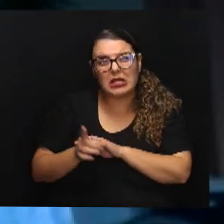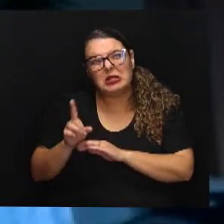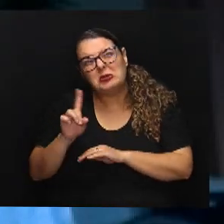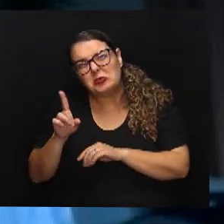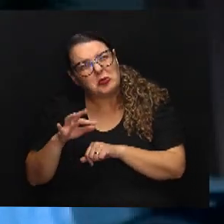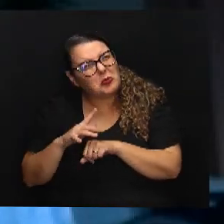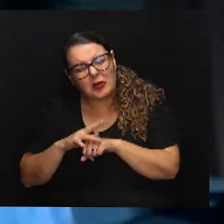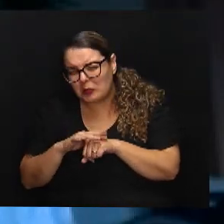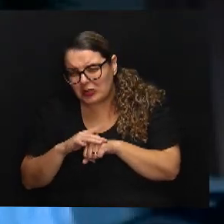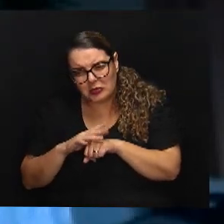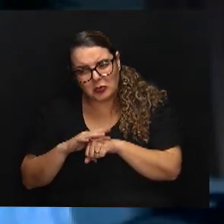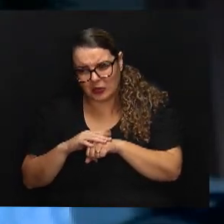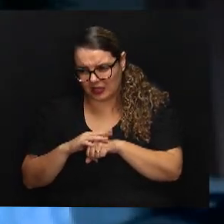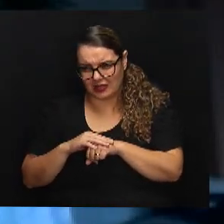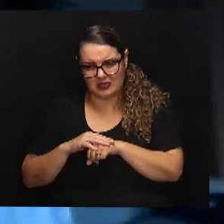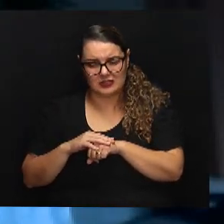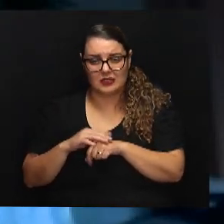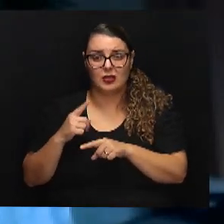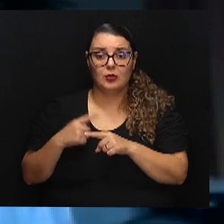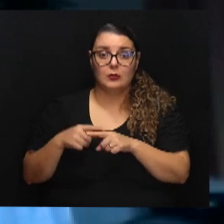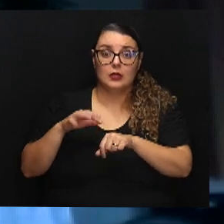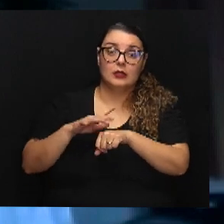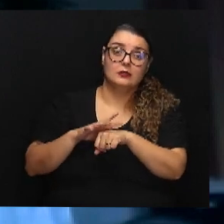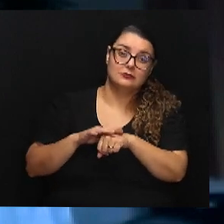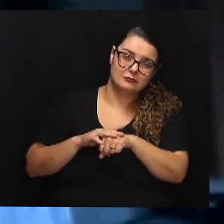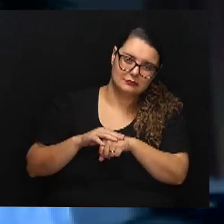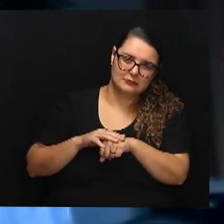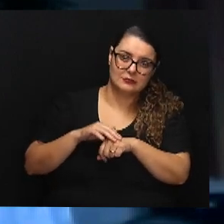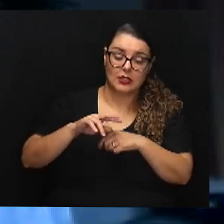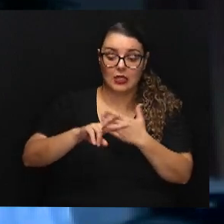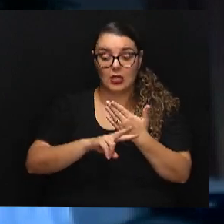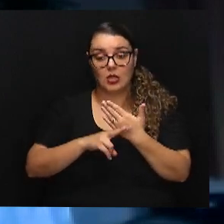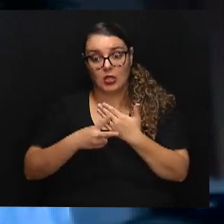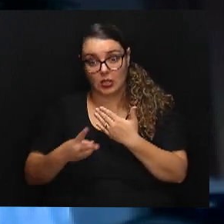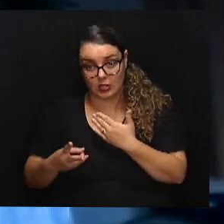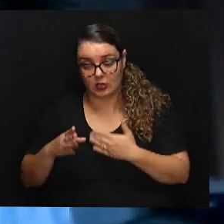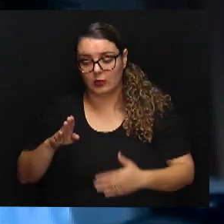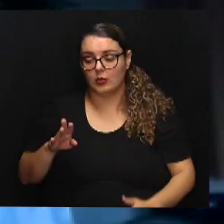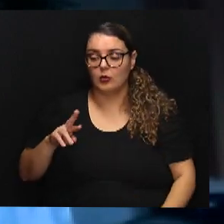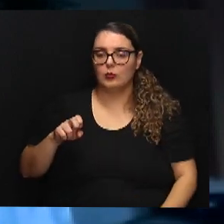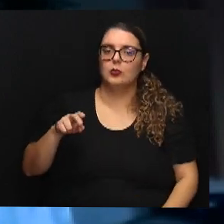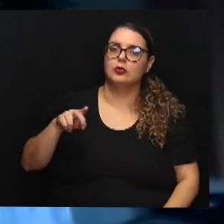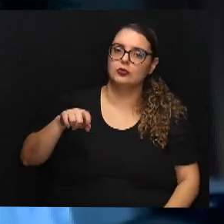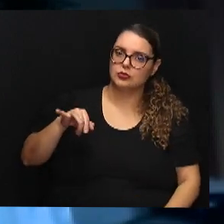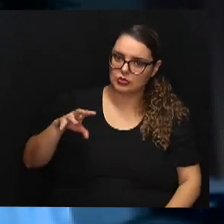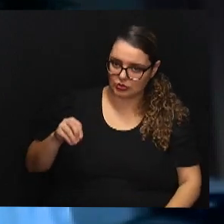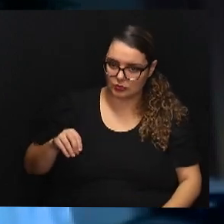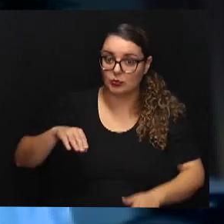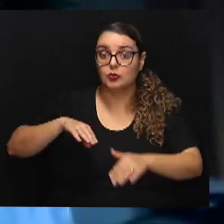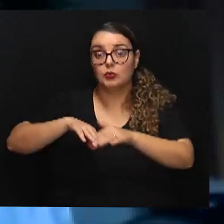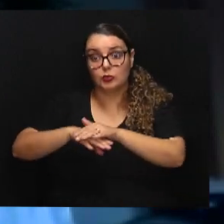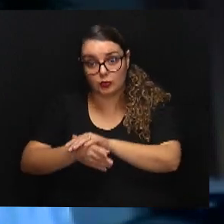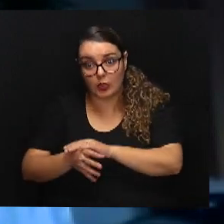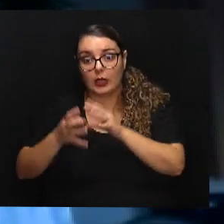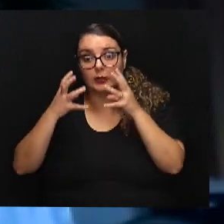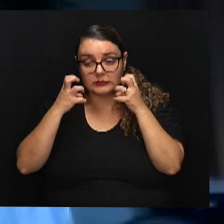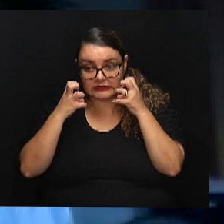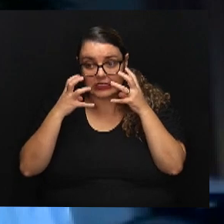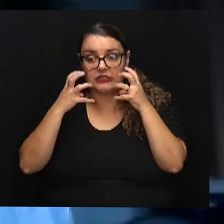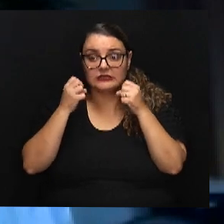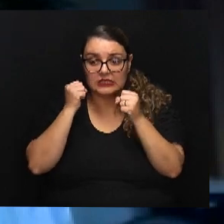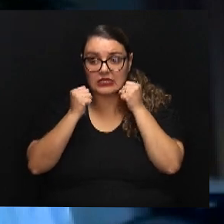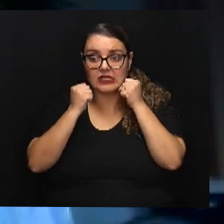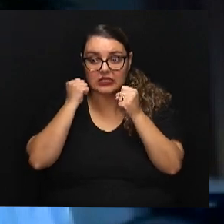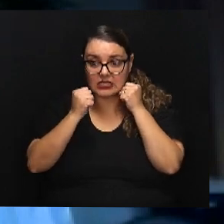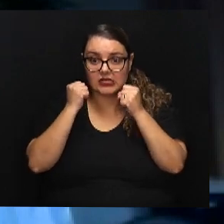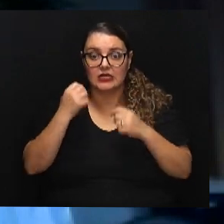Então, o bruxismo, ele é um hábito, né? Ele nem é classificado como uma doença, que a doença já são as consequências do